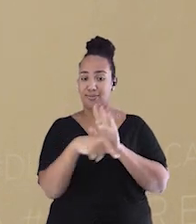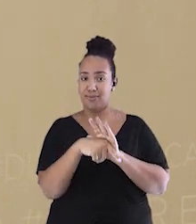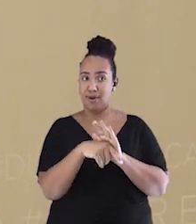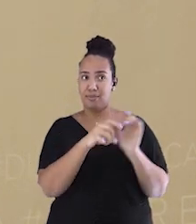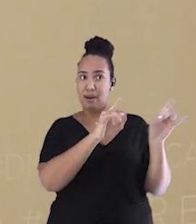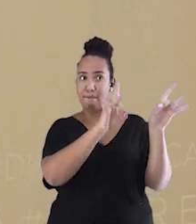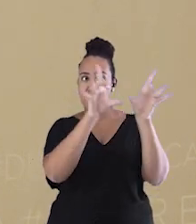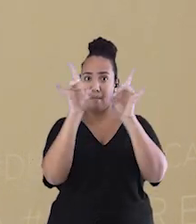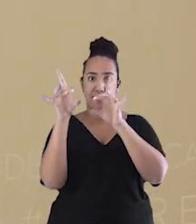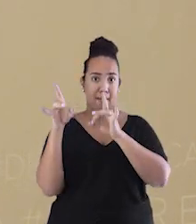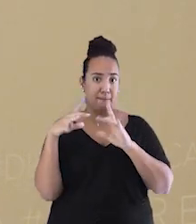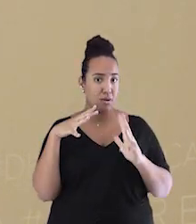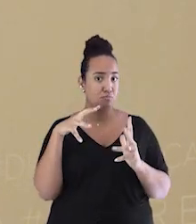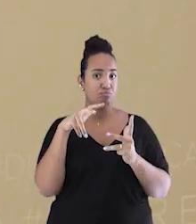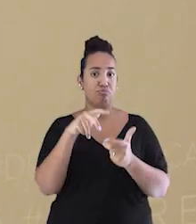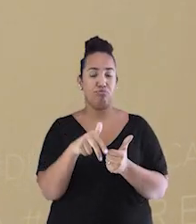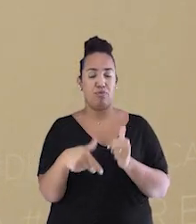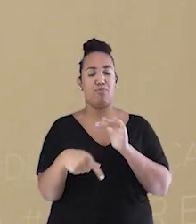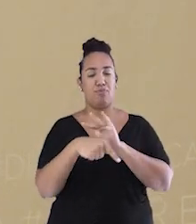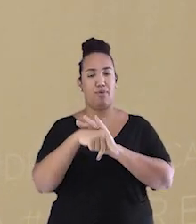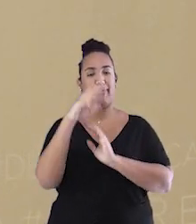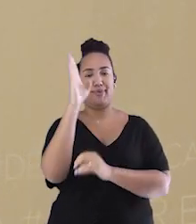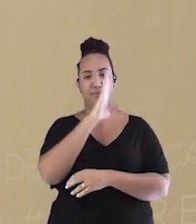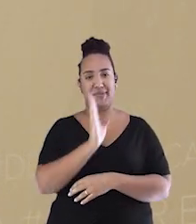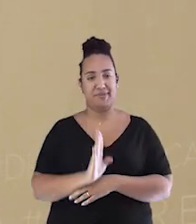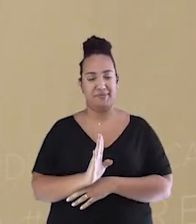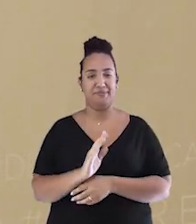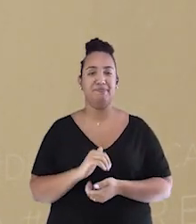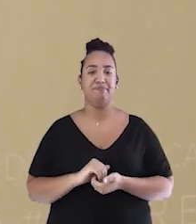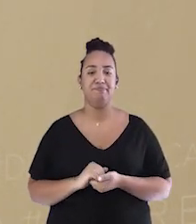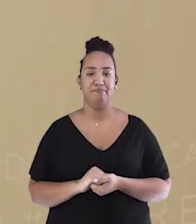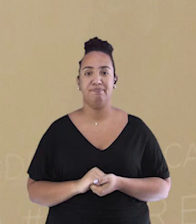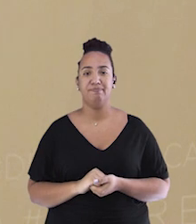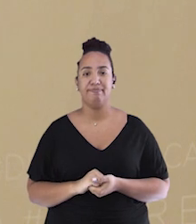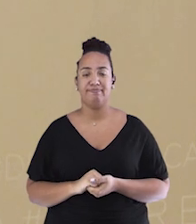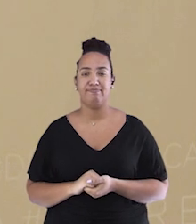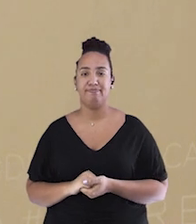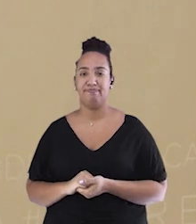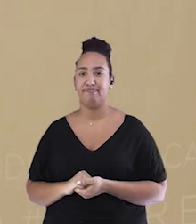metade do comércio mundial de soja.